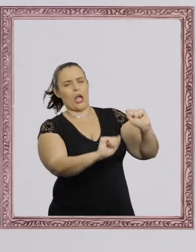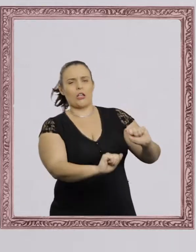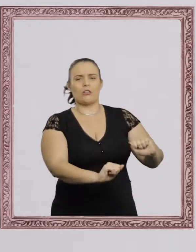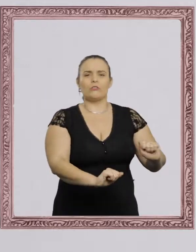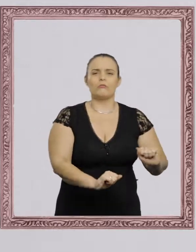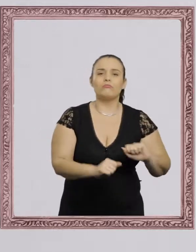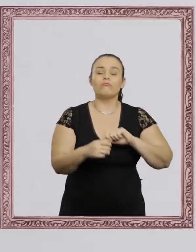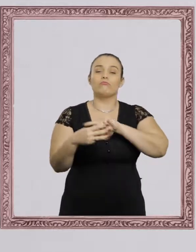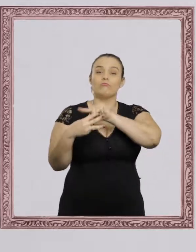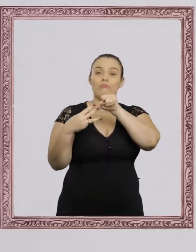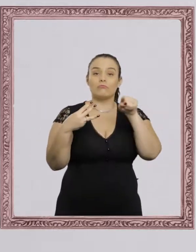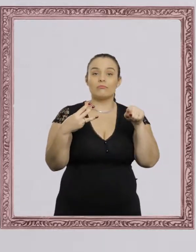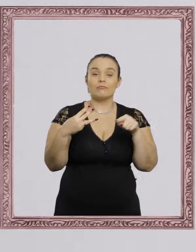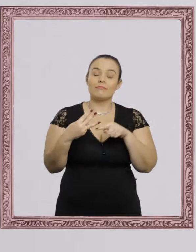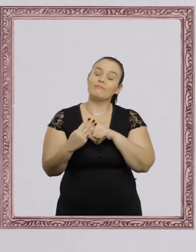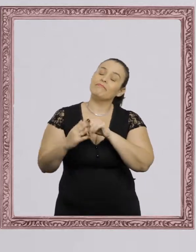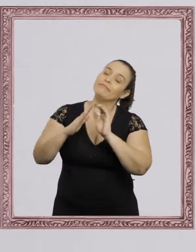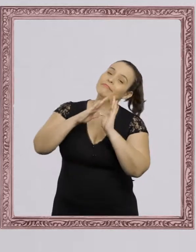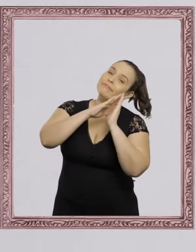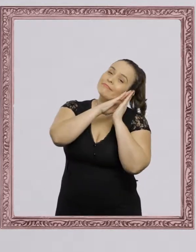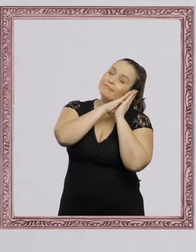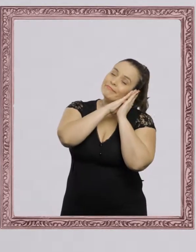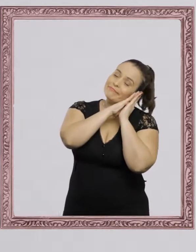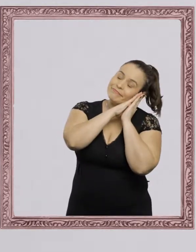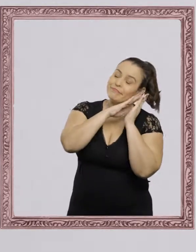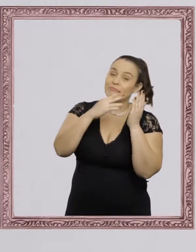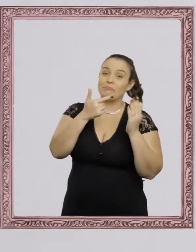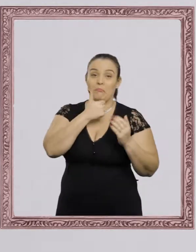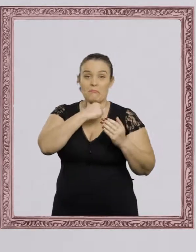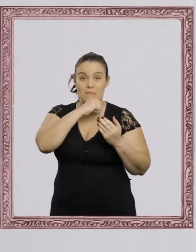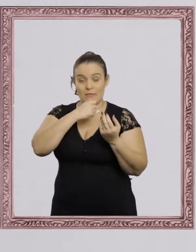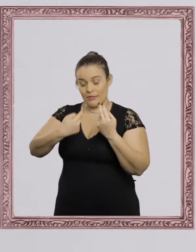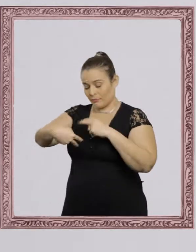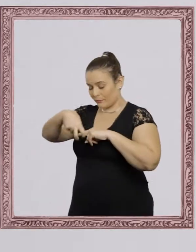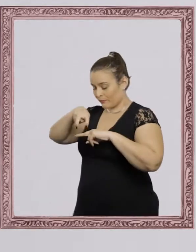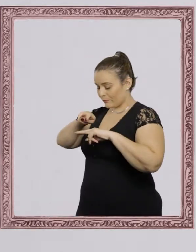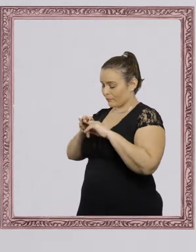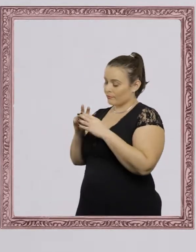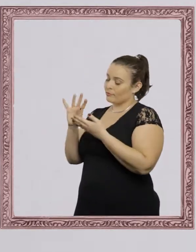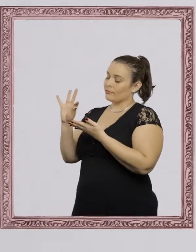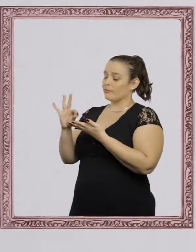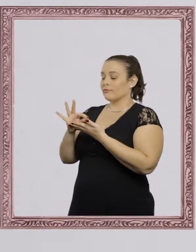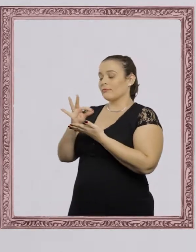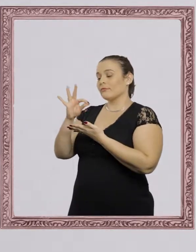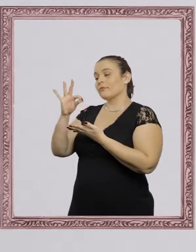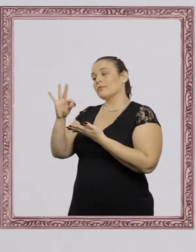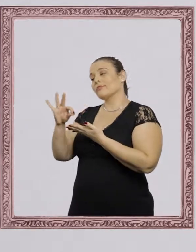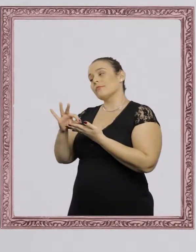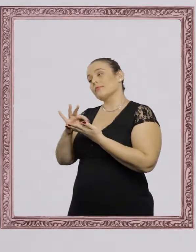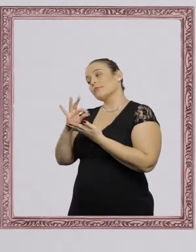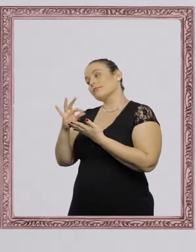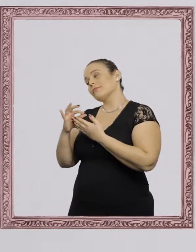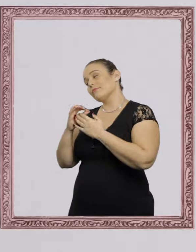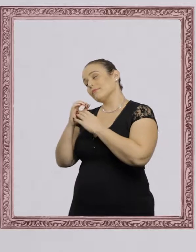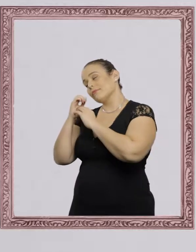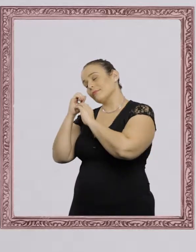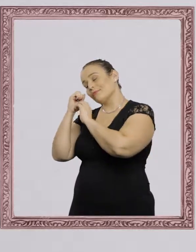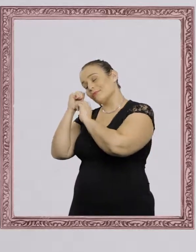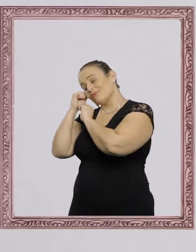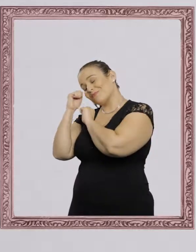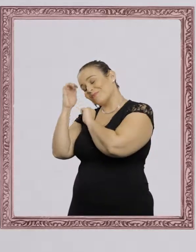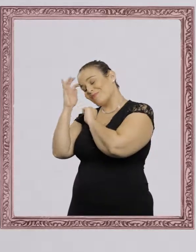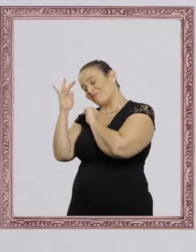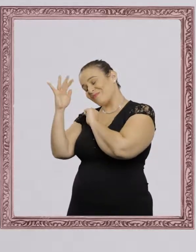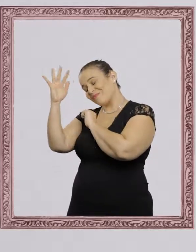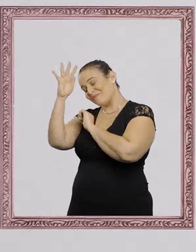e Miguel foram para a cama. A senhora Darling se sentou perto do fogo para costurar. Ela adormeceu e